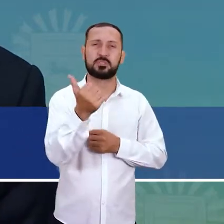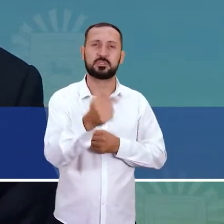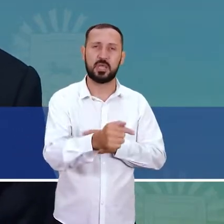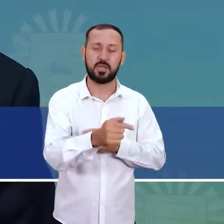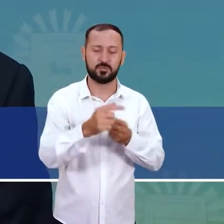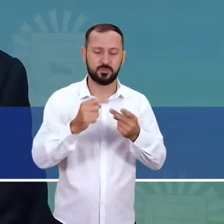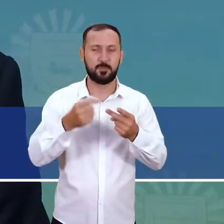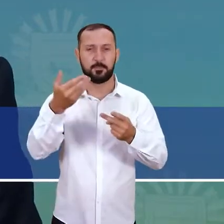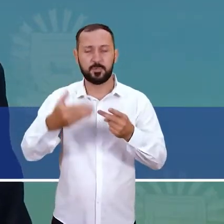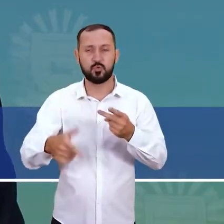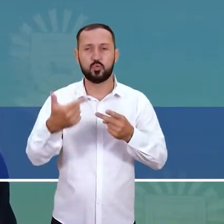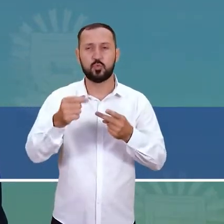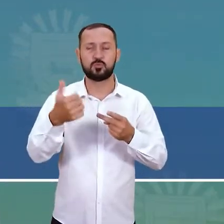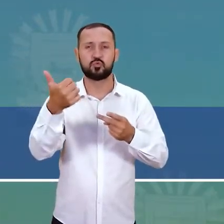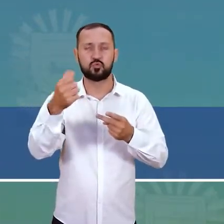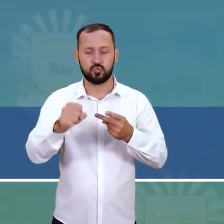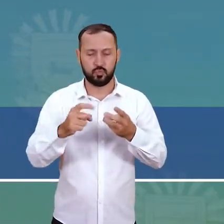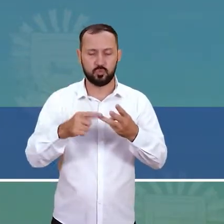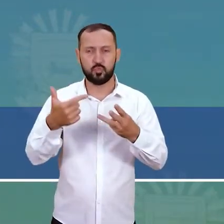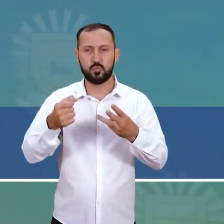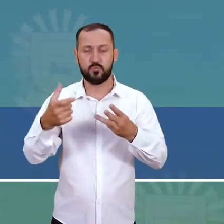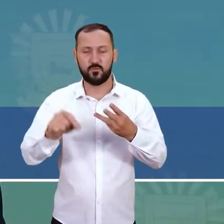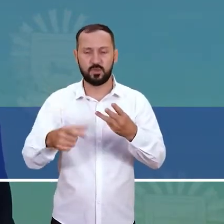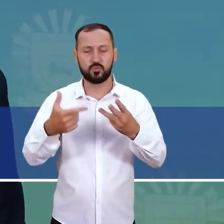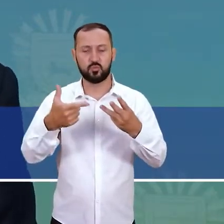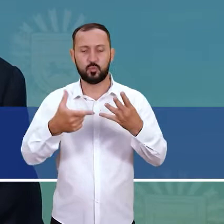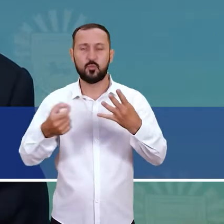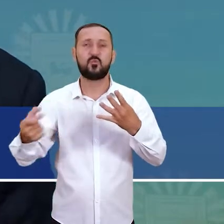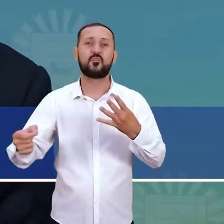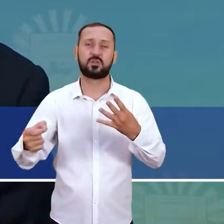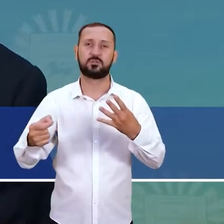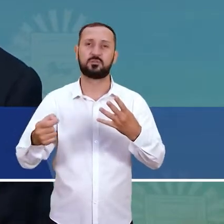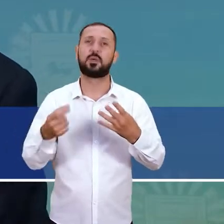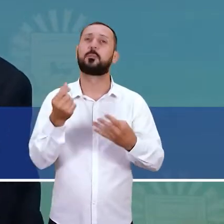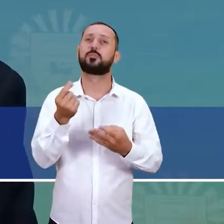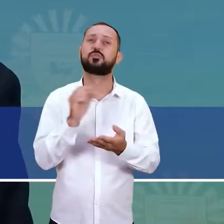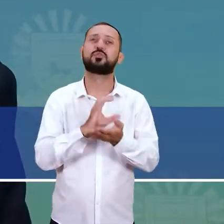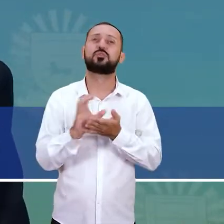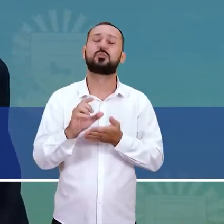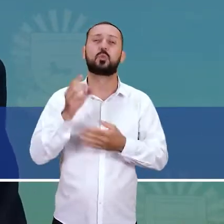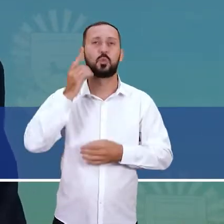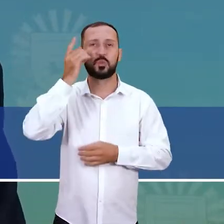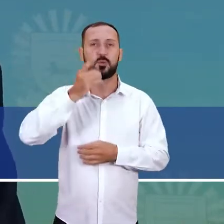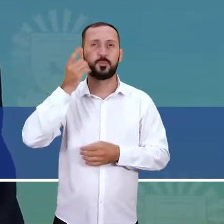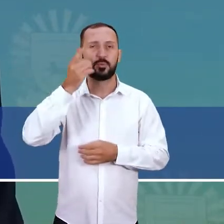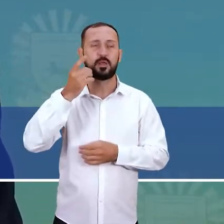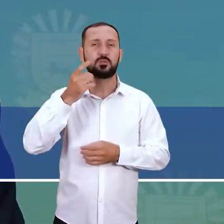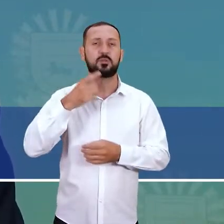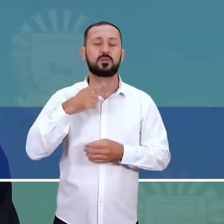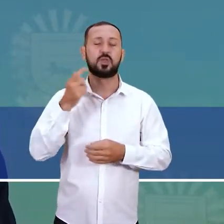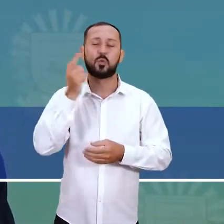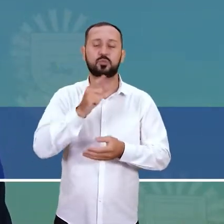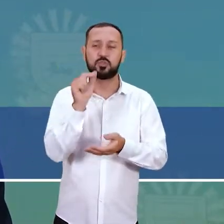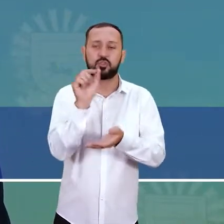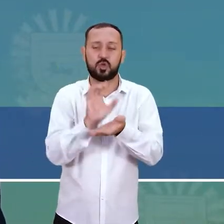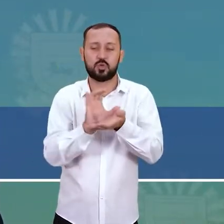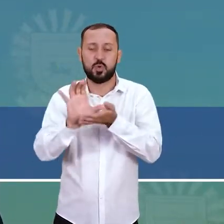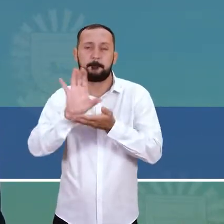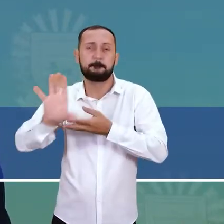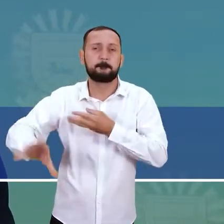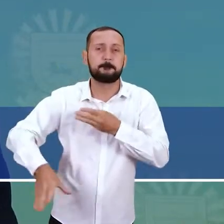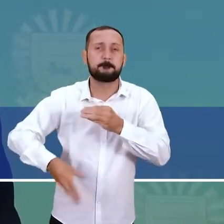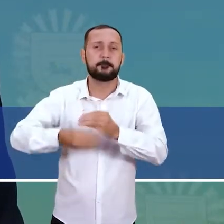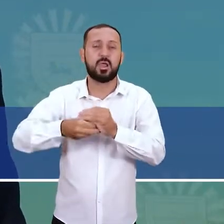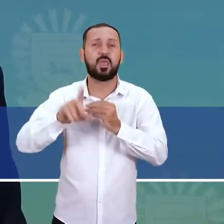2017, perca de 2018, o fim de 2019 com 2020. Quer dizer, é muito dinheiro, onde os deputados teriam com